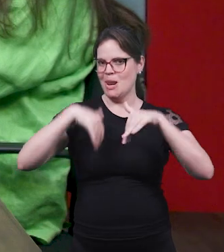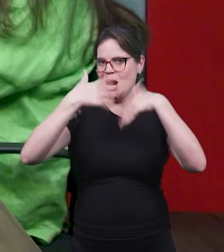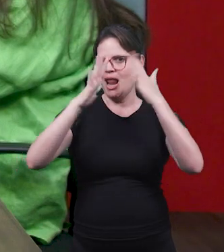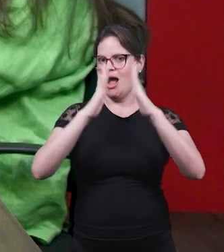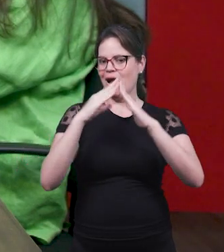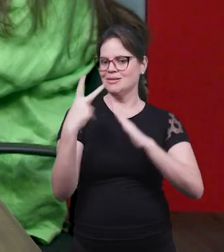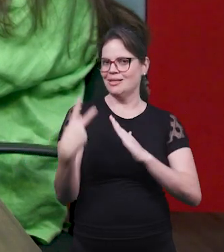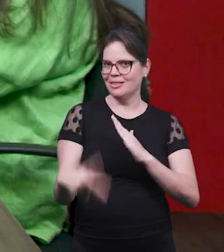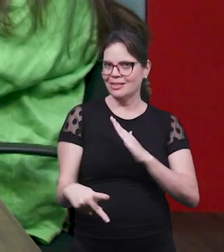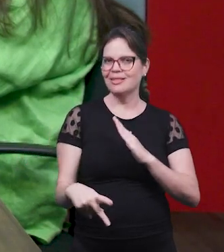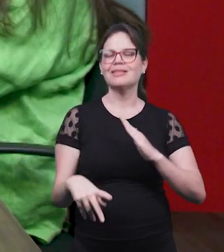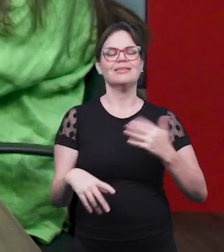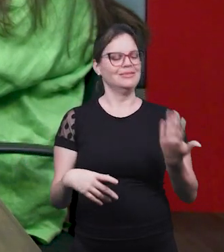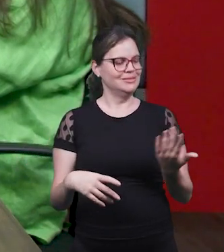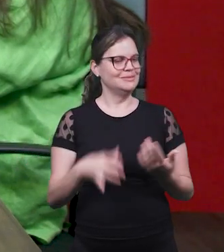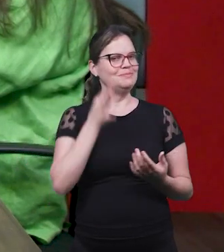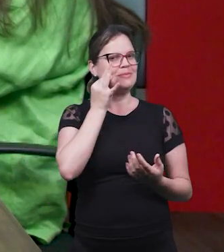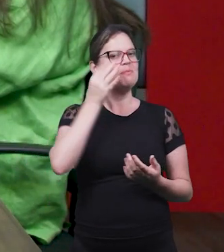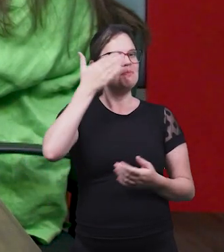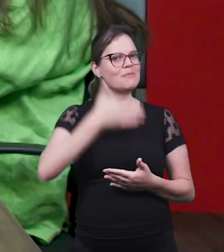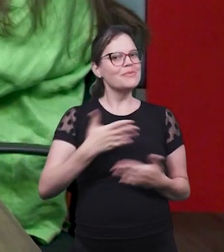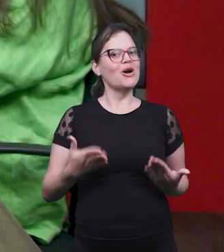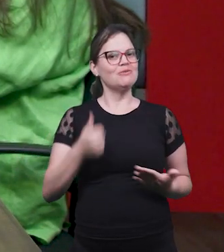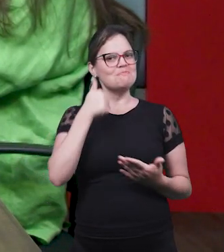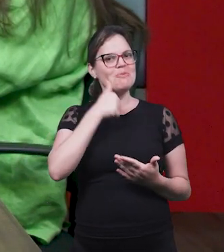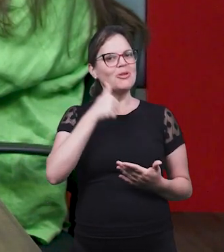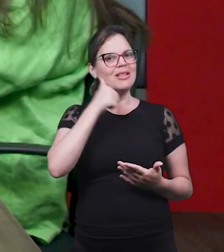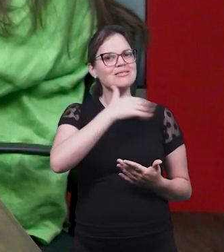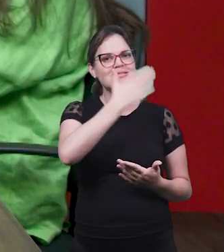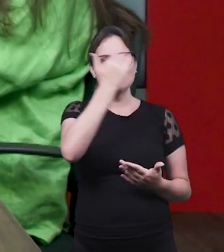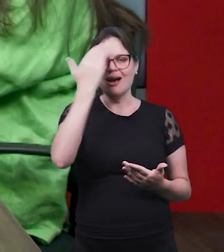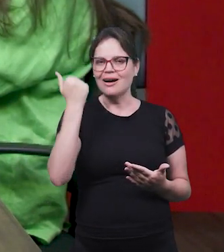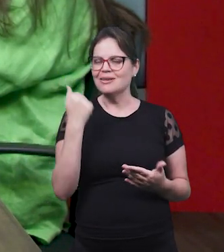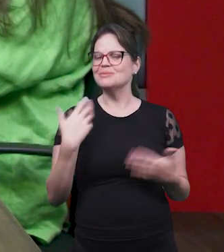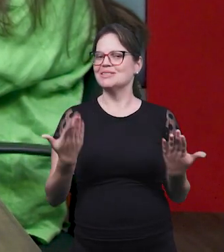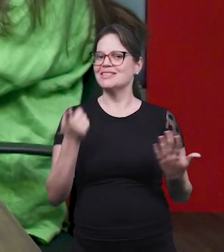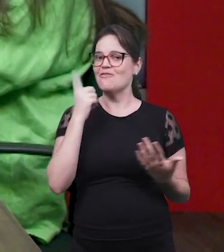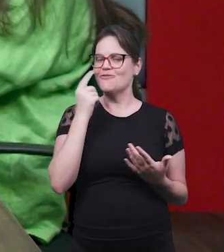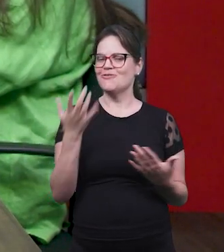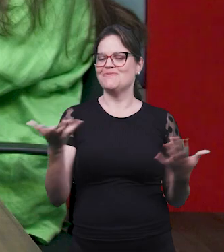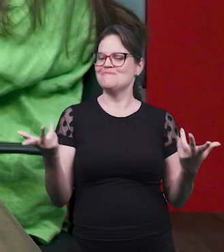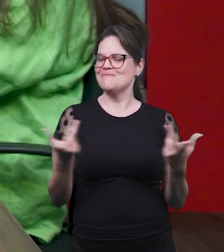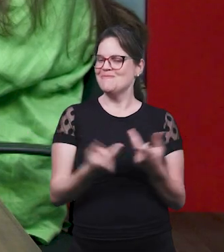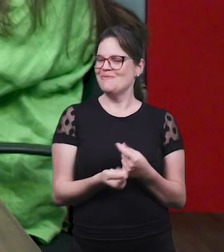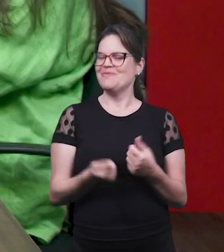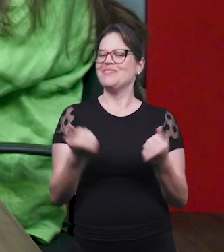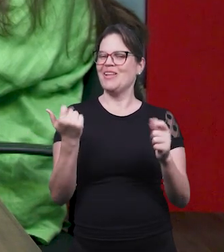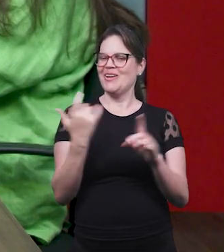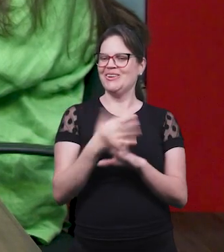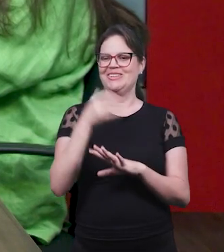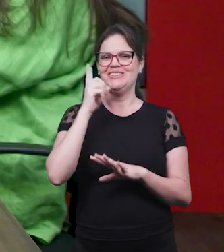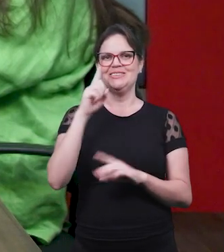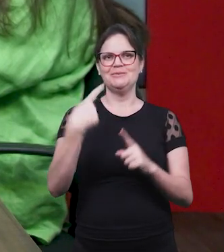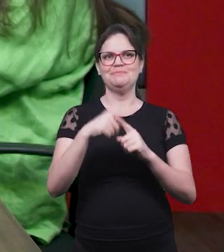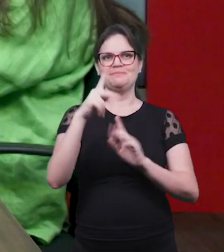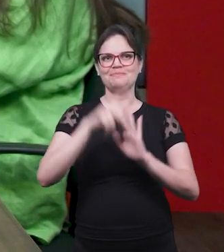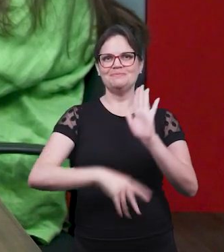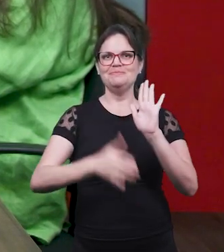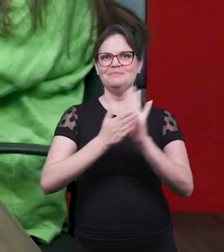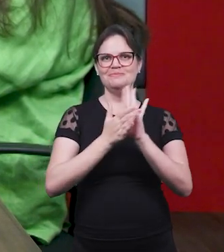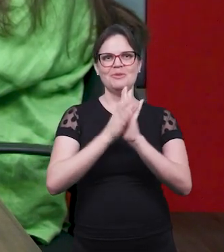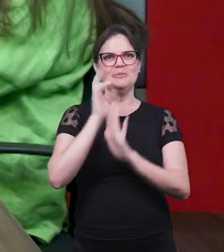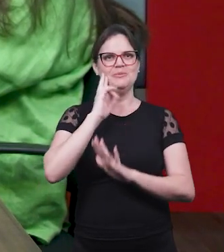uma, exatamente. Mais uma comprovação. É isso mesmo, Coisa gloriosa, né? Um projeto do Senhor, né,